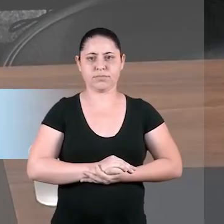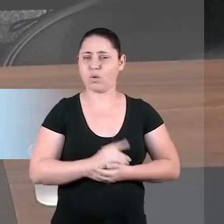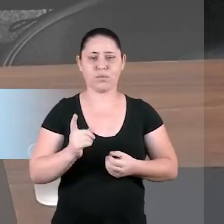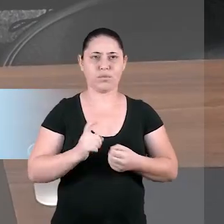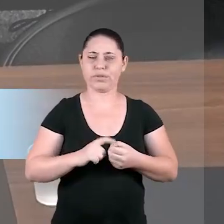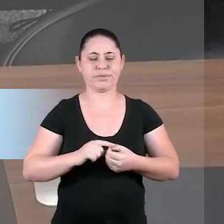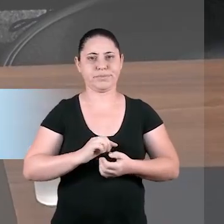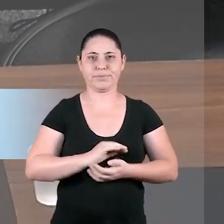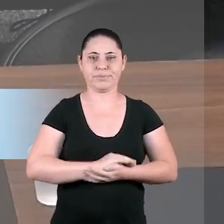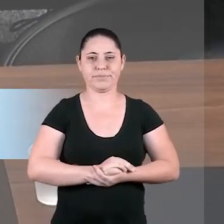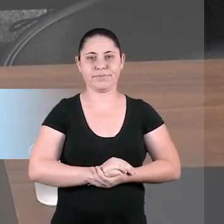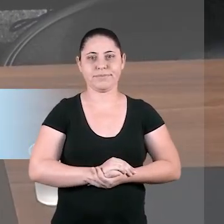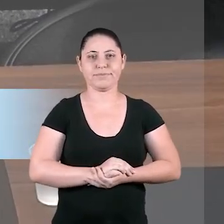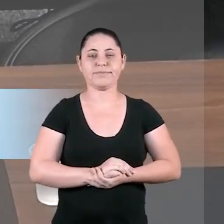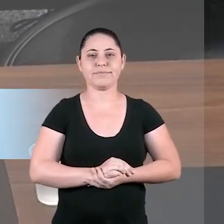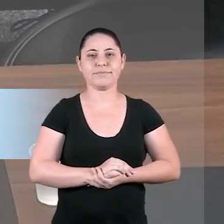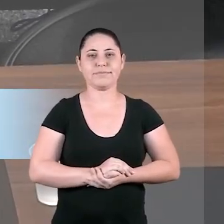Opa, eu estou voltando.